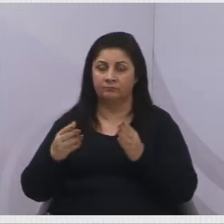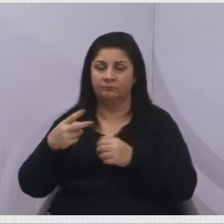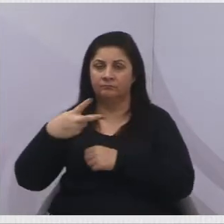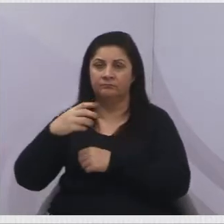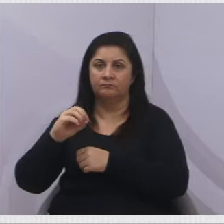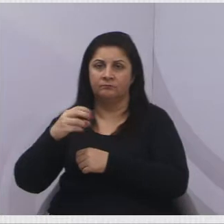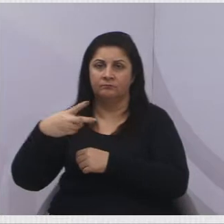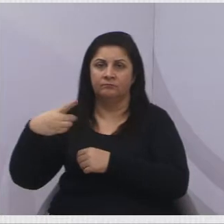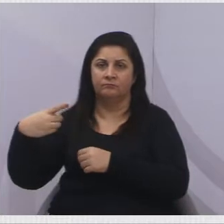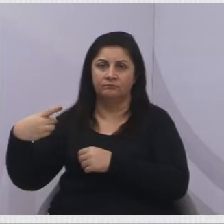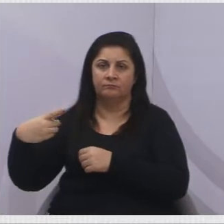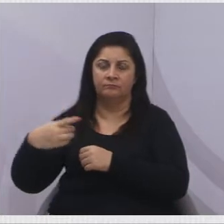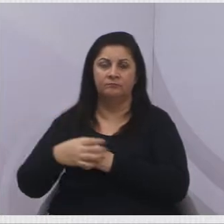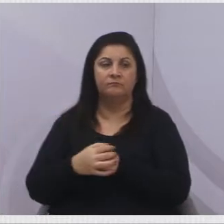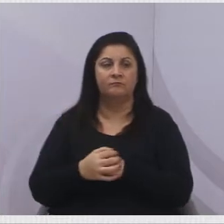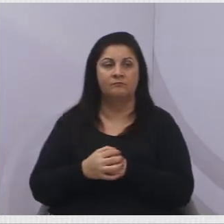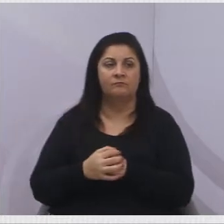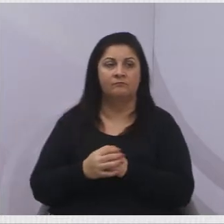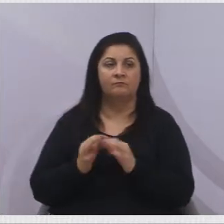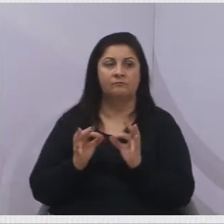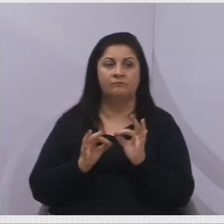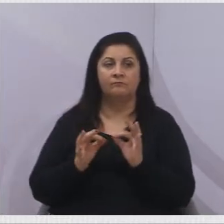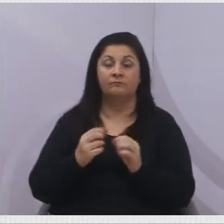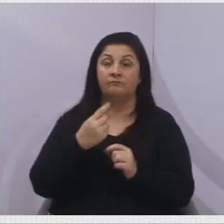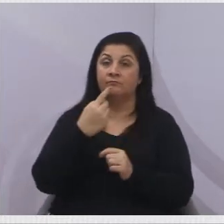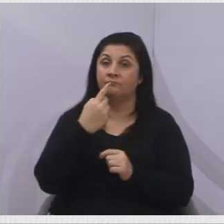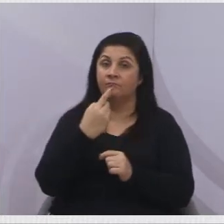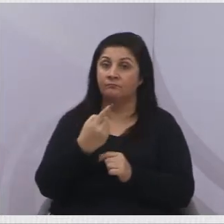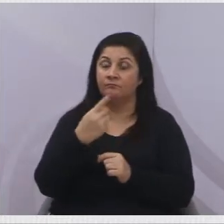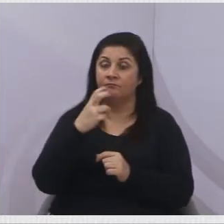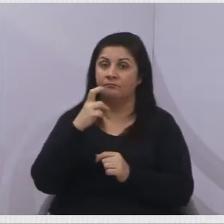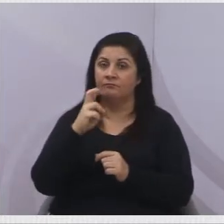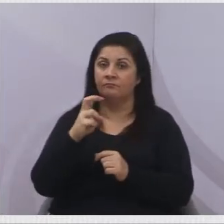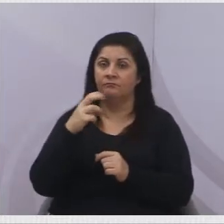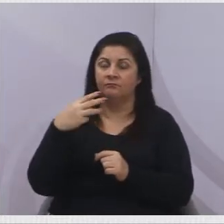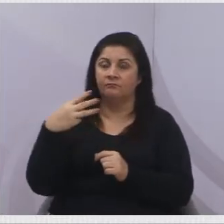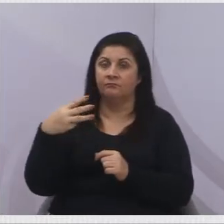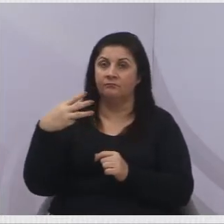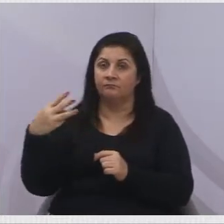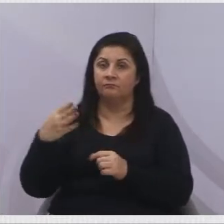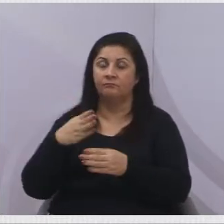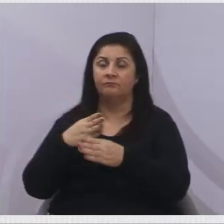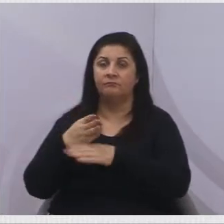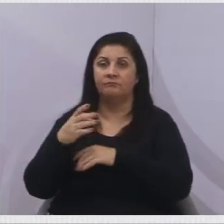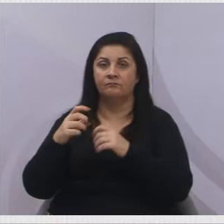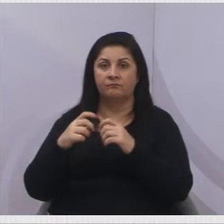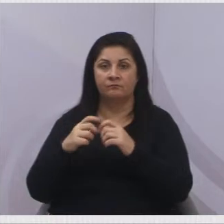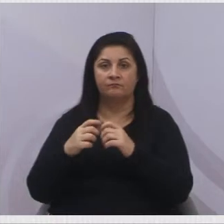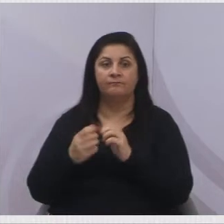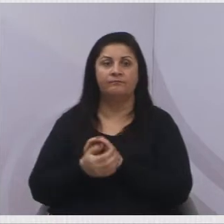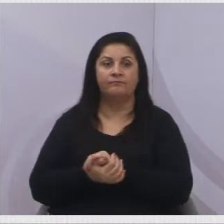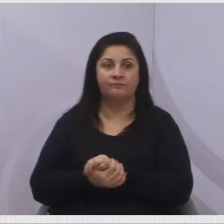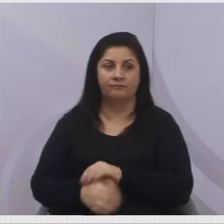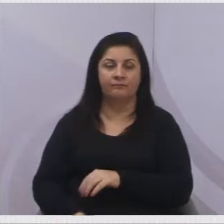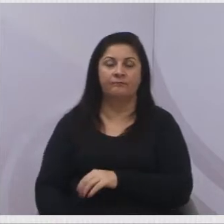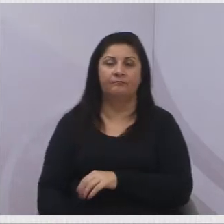de 2021, nós realizamos 1.533 consultas e